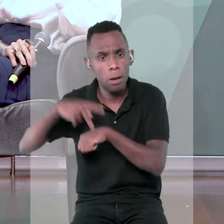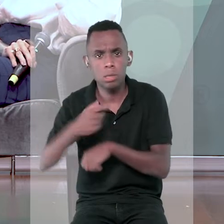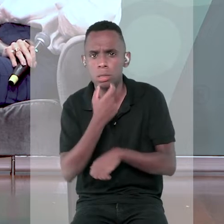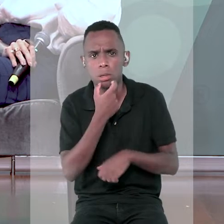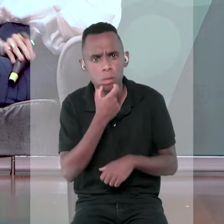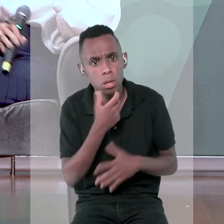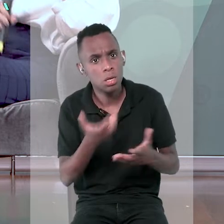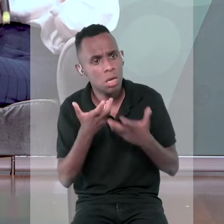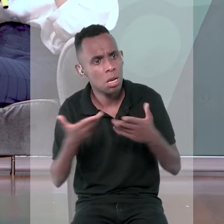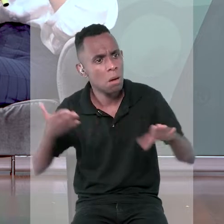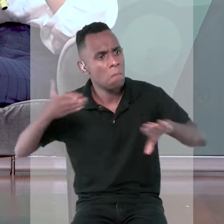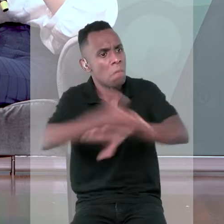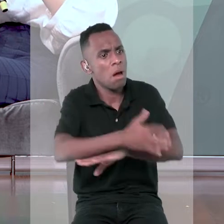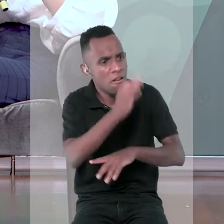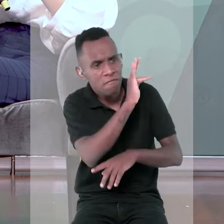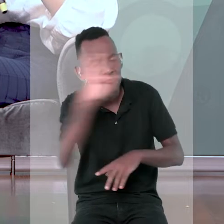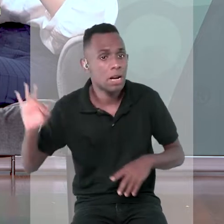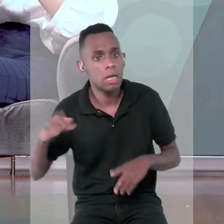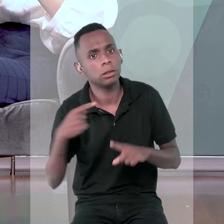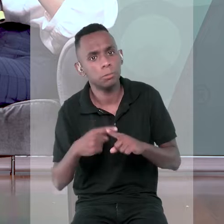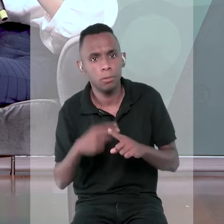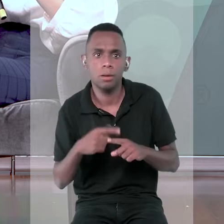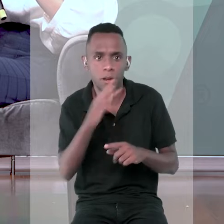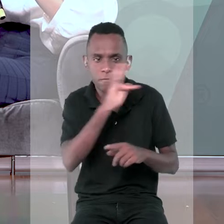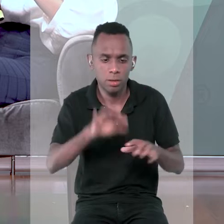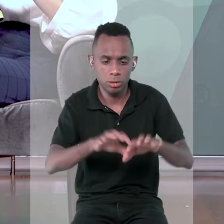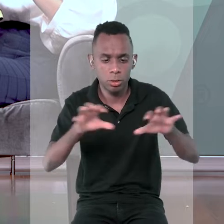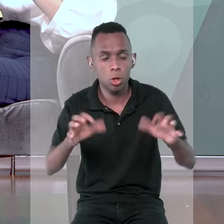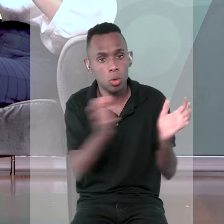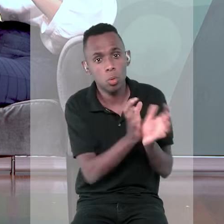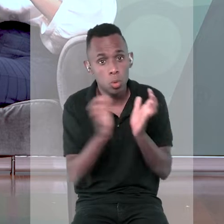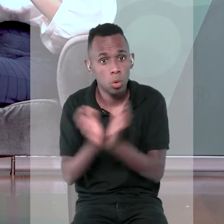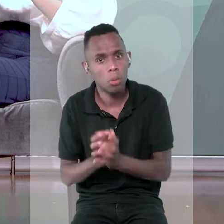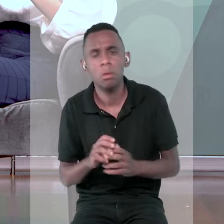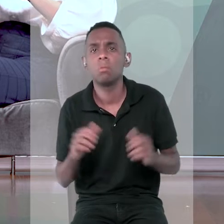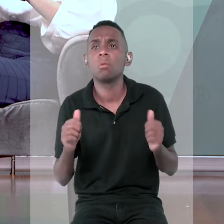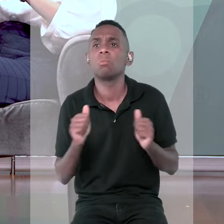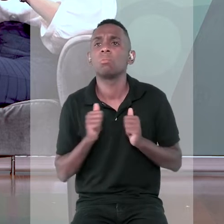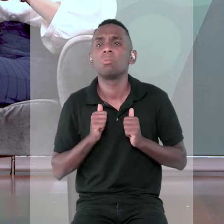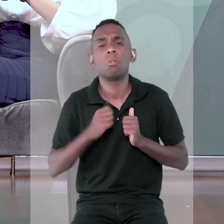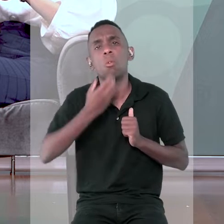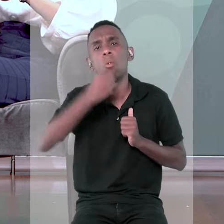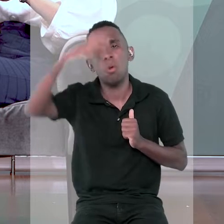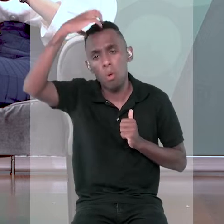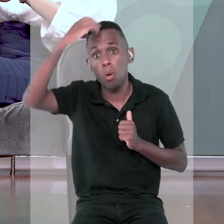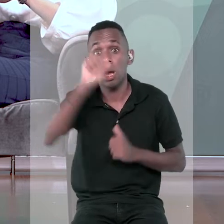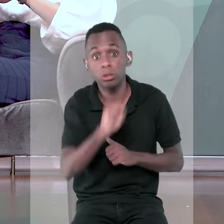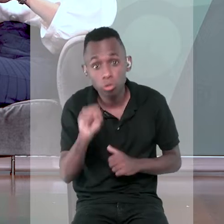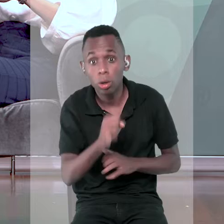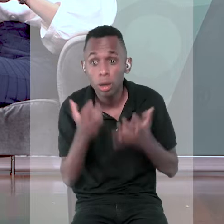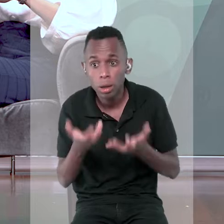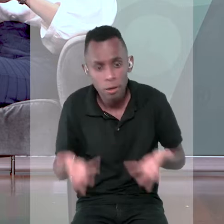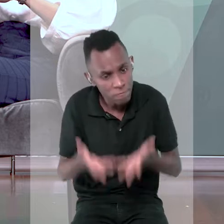arrebentando, querendo se apossar da França, que a França estava dividida em duas facções, e ele nada de enfrentamento, e a sogra queria chegar